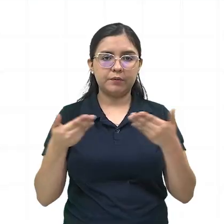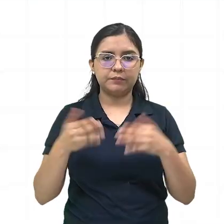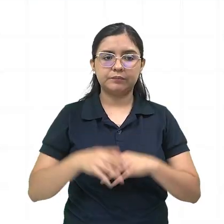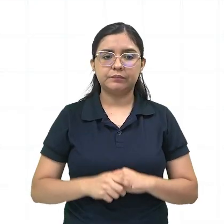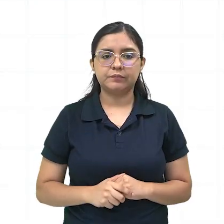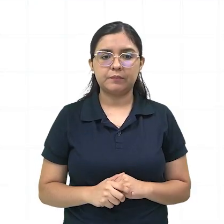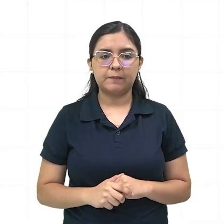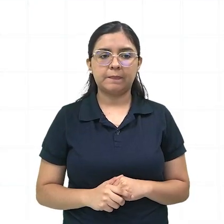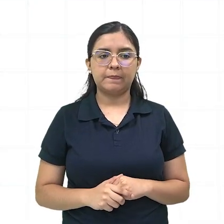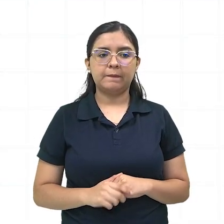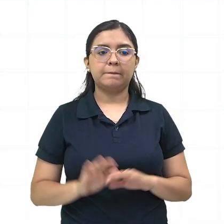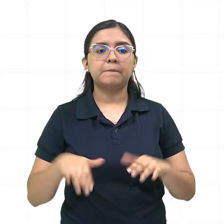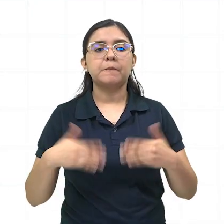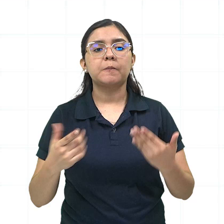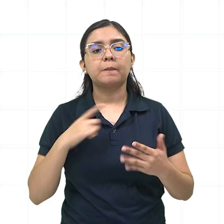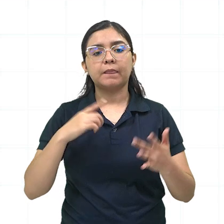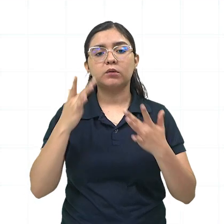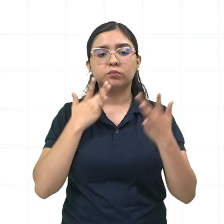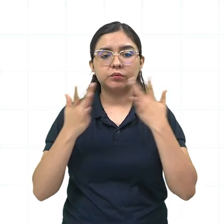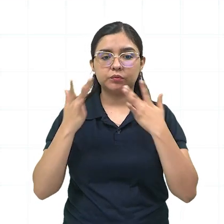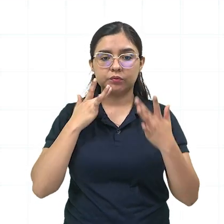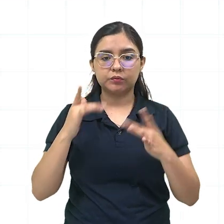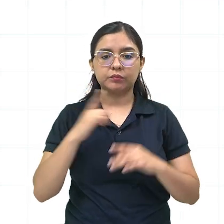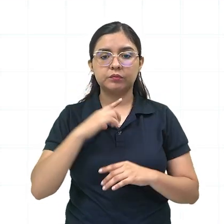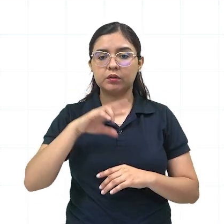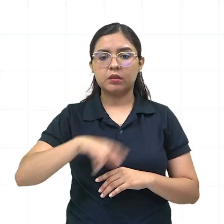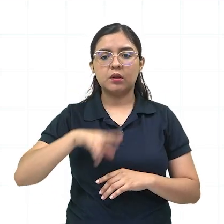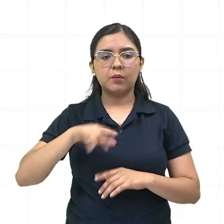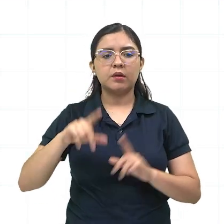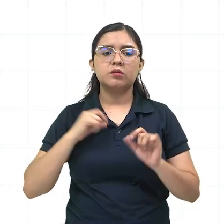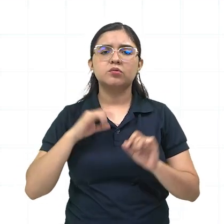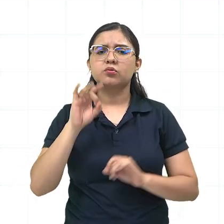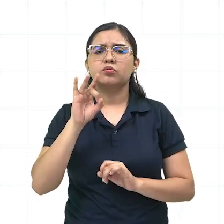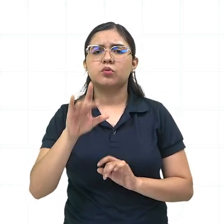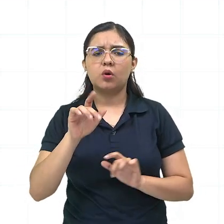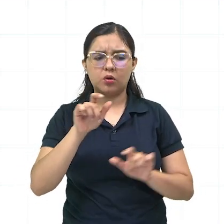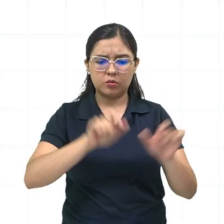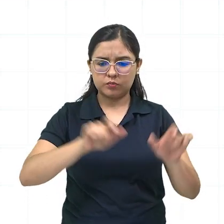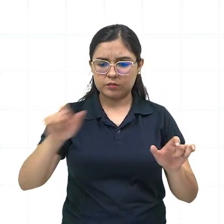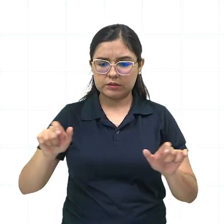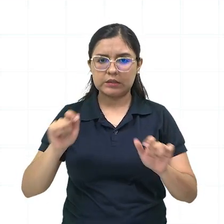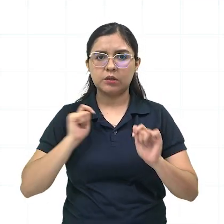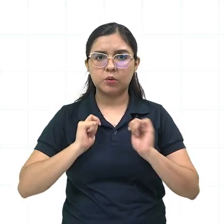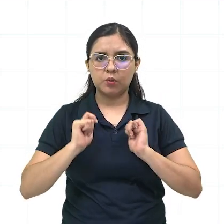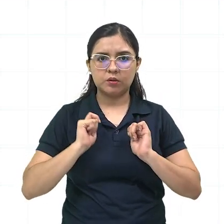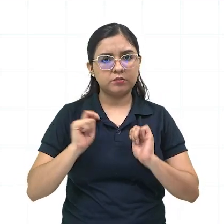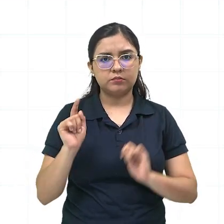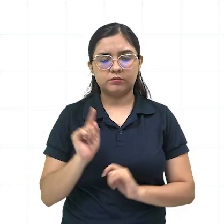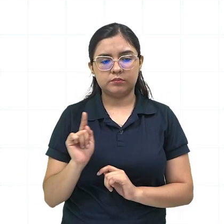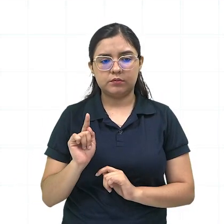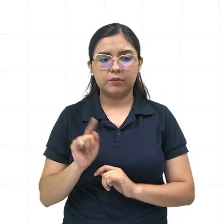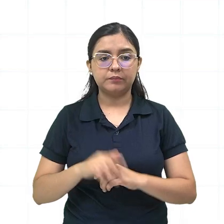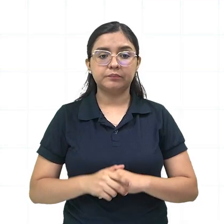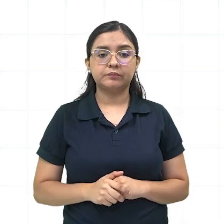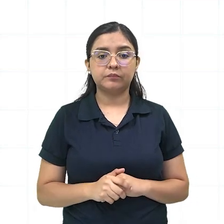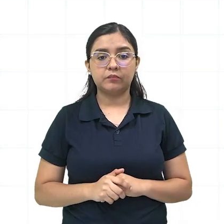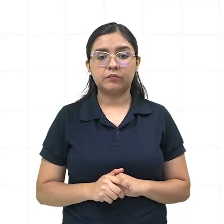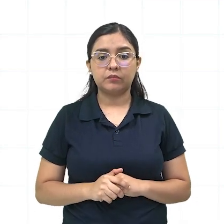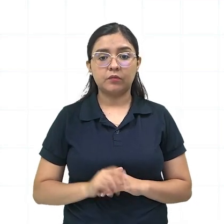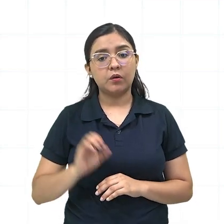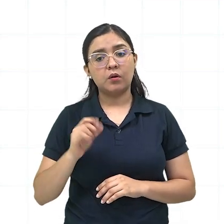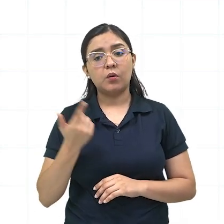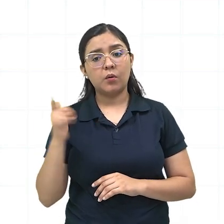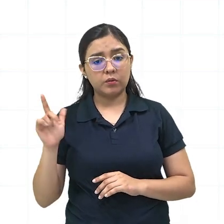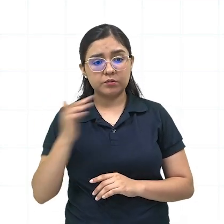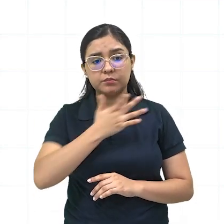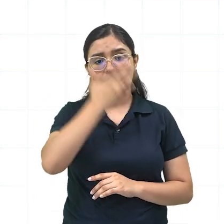agora. Uma peça teatral não é feita apenas pelos atores que aparecem no palco.